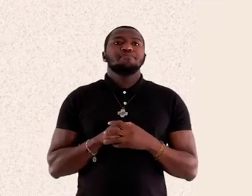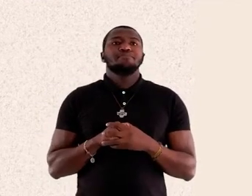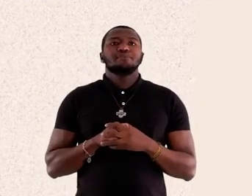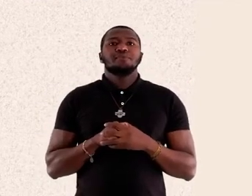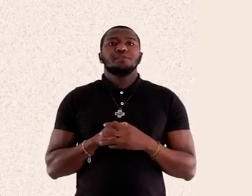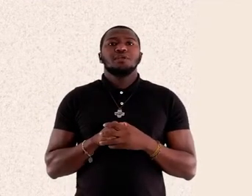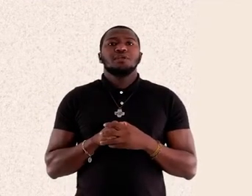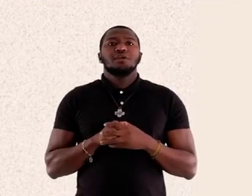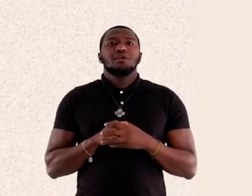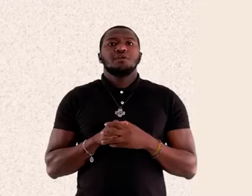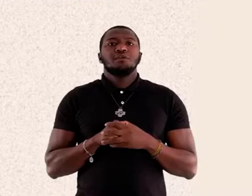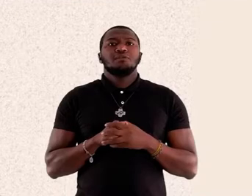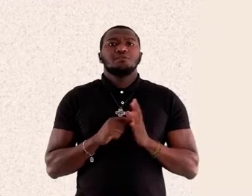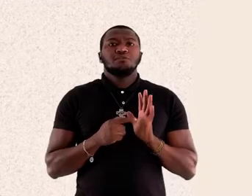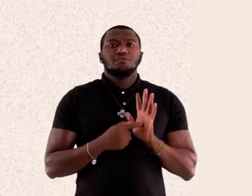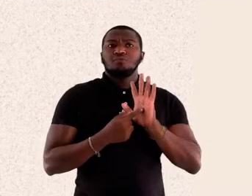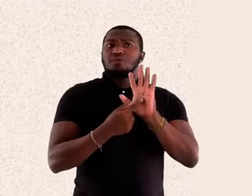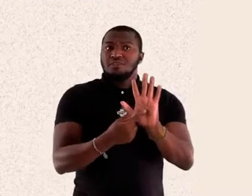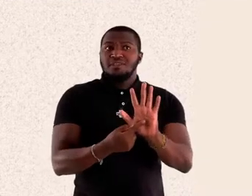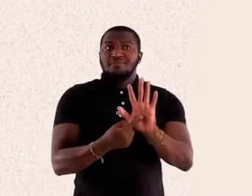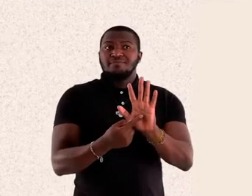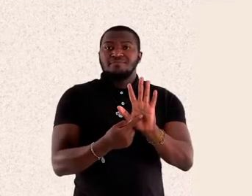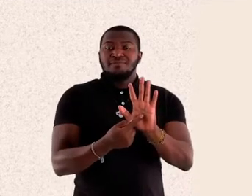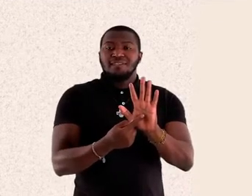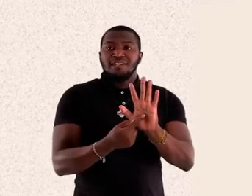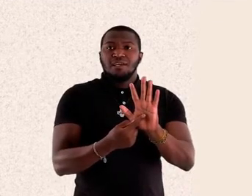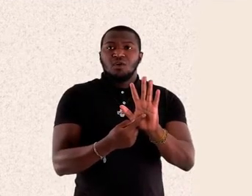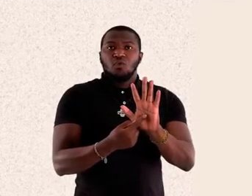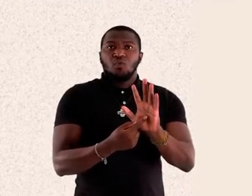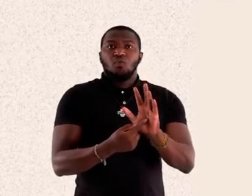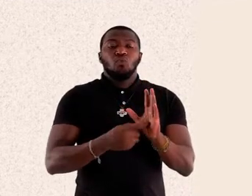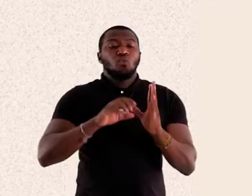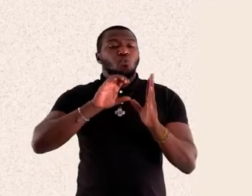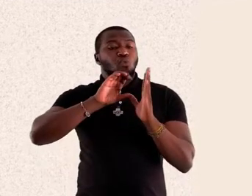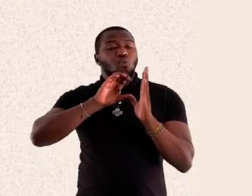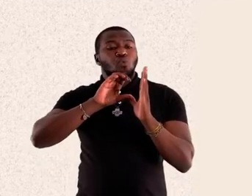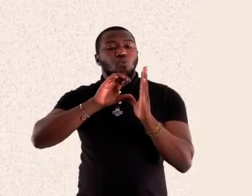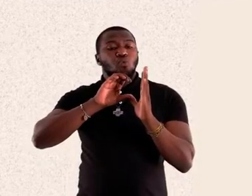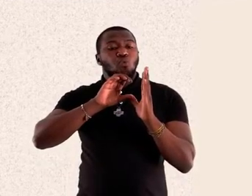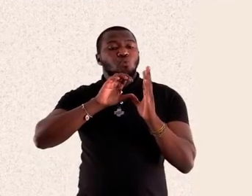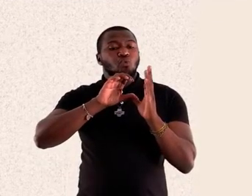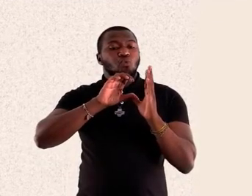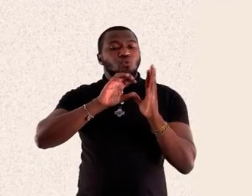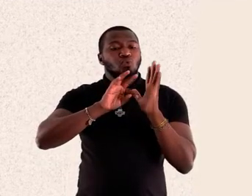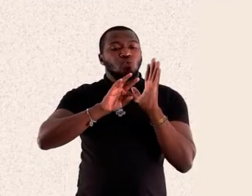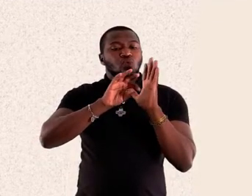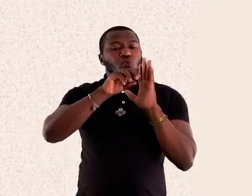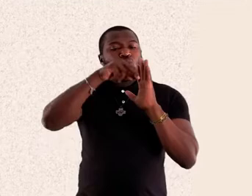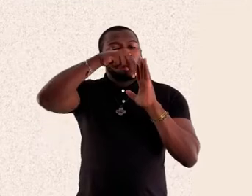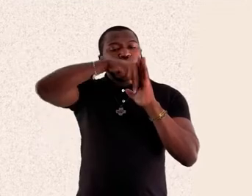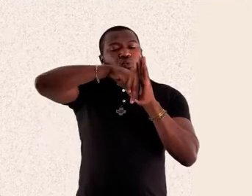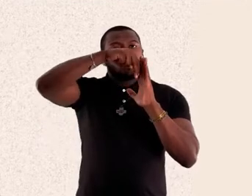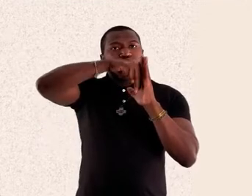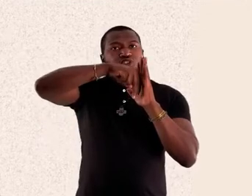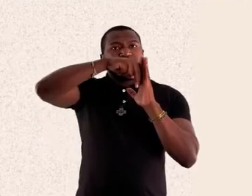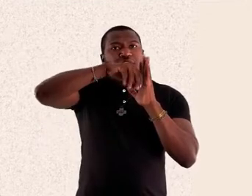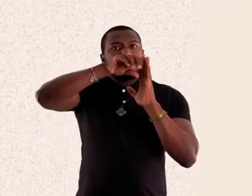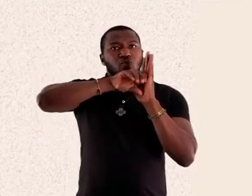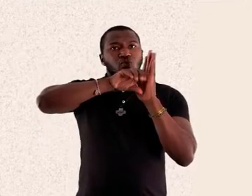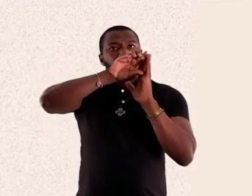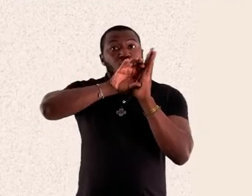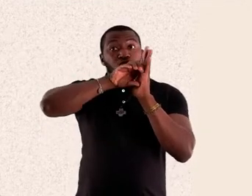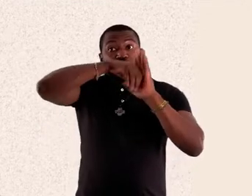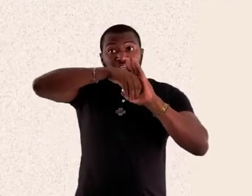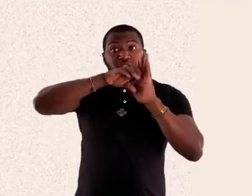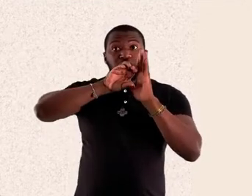eles praticamente criaram esse conceito de dor social Oi e ele definiu o dor social como